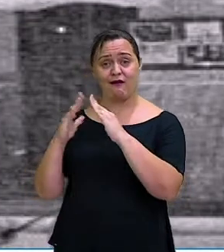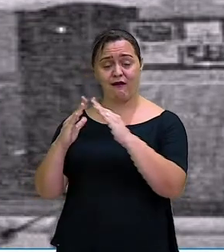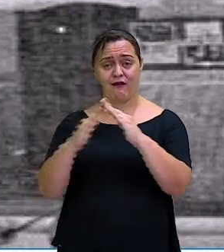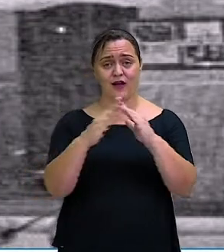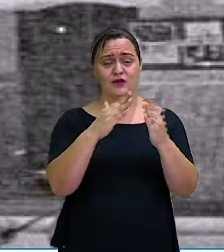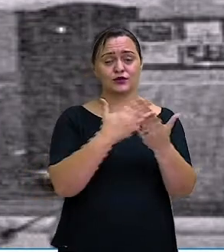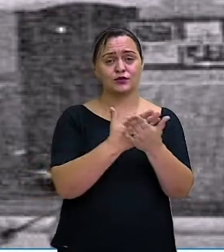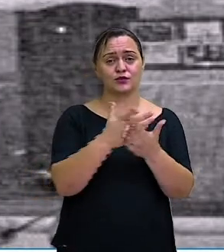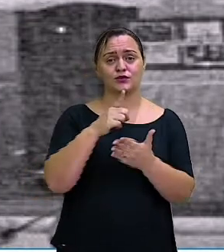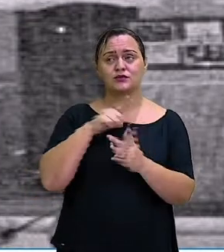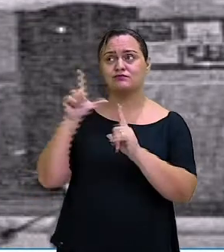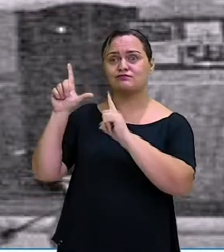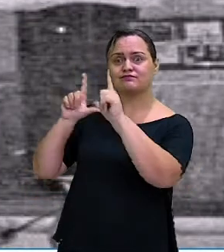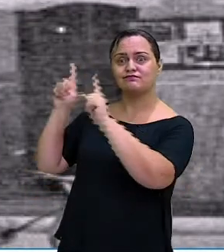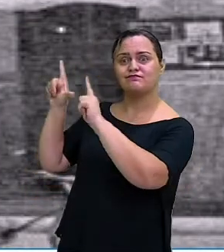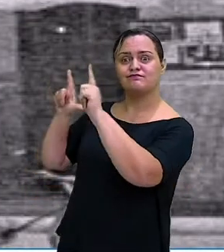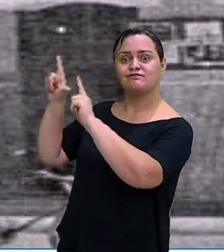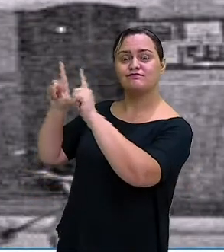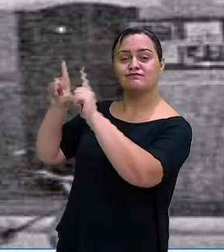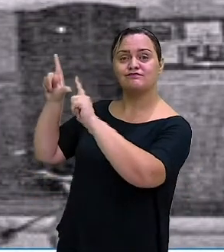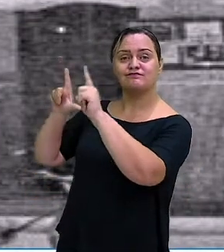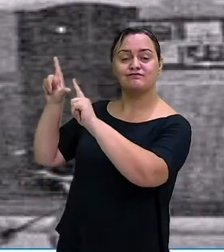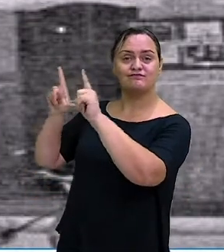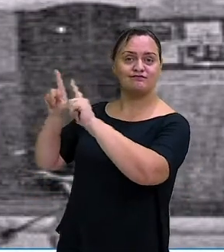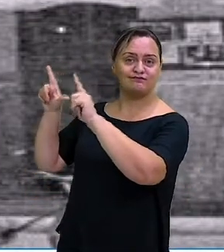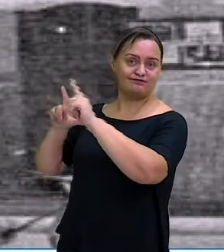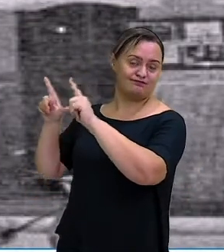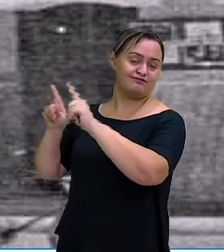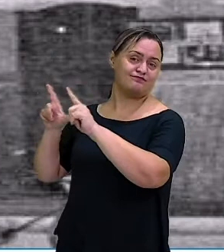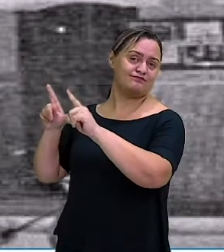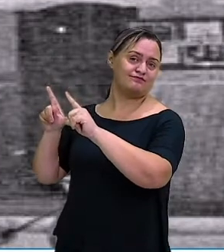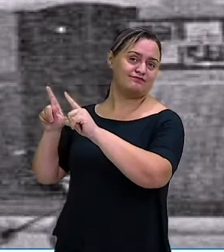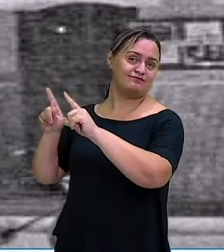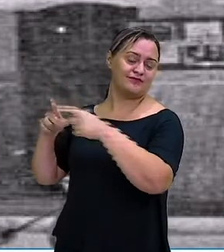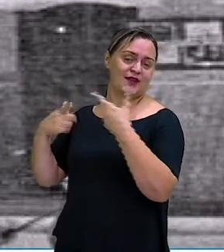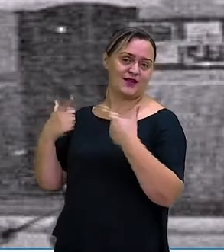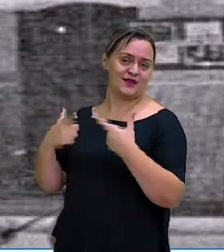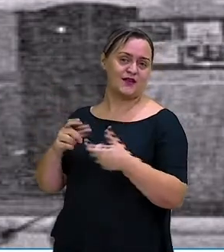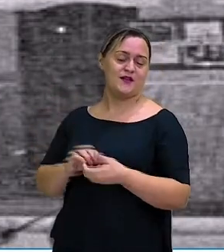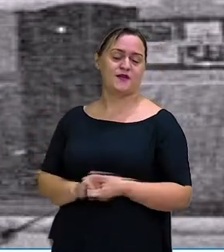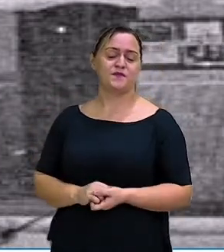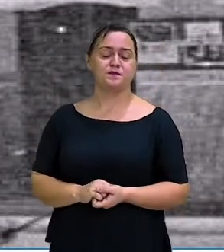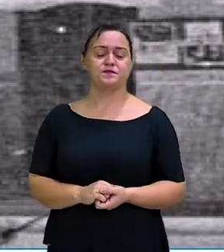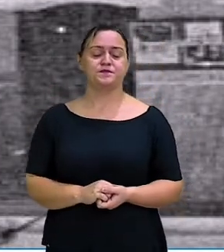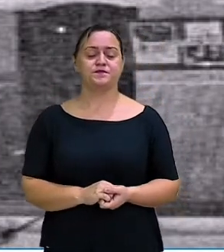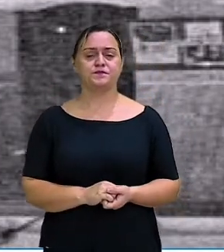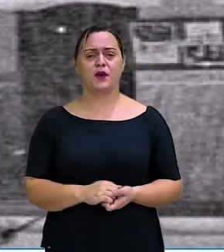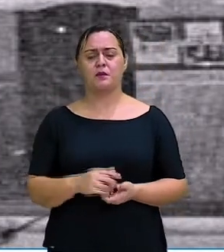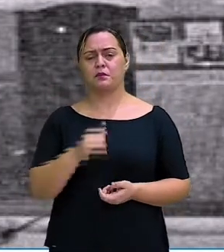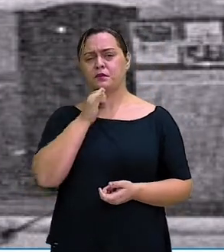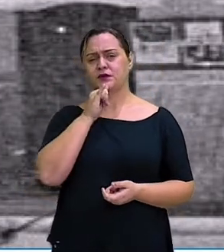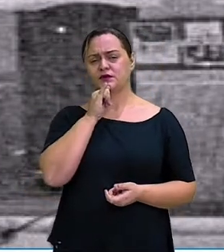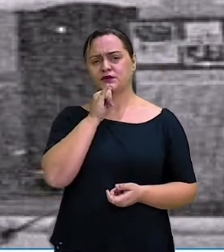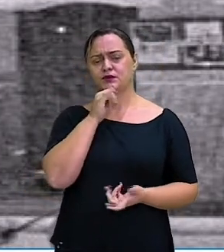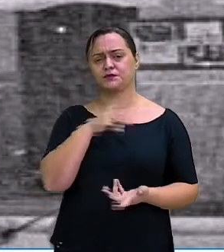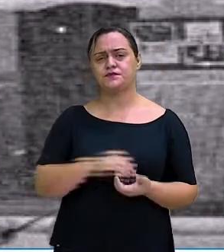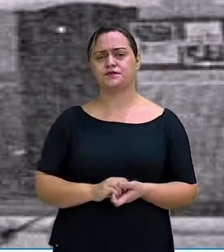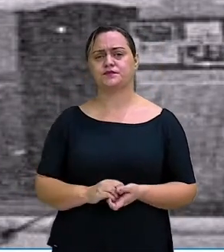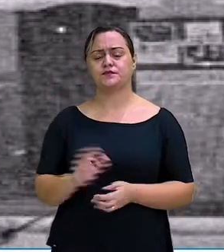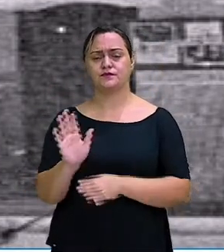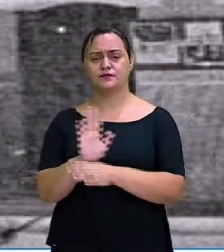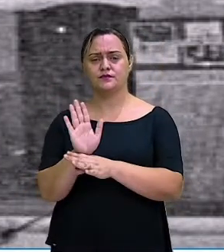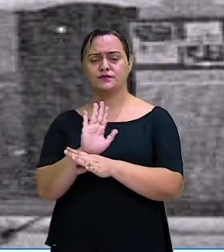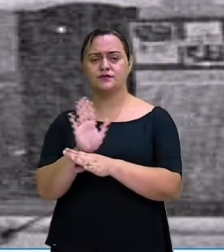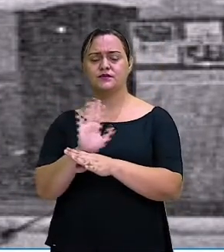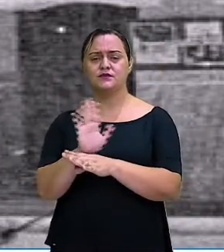acompanhado de uma tendência do restante do Brasil. O que aconteceu? O cinema aqui em Minas, aqui em Valadares,